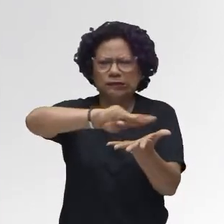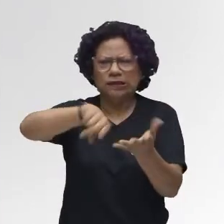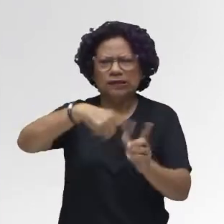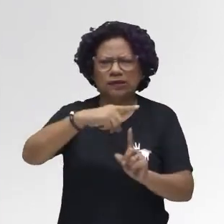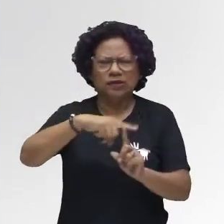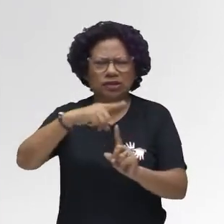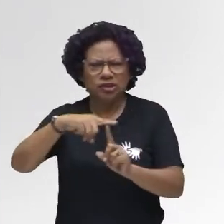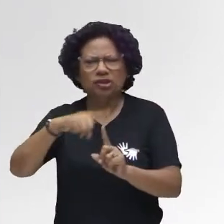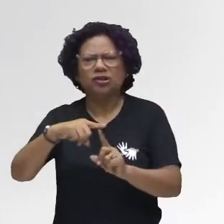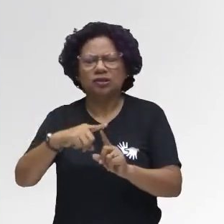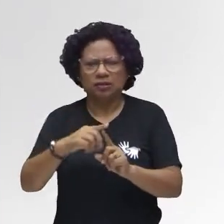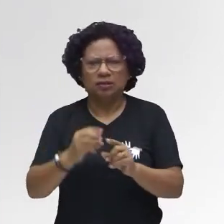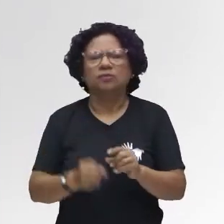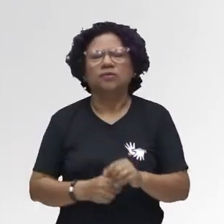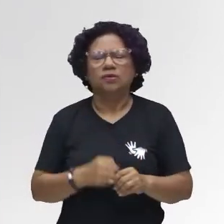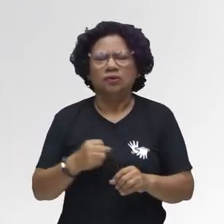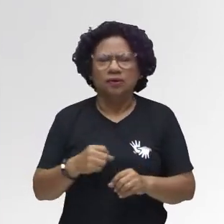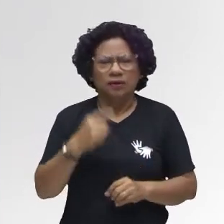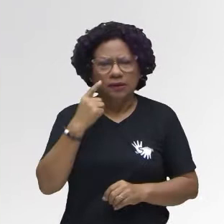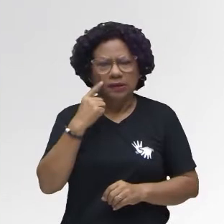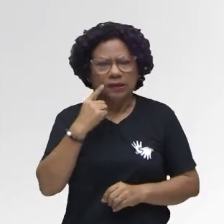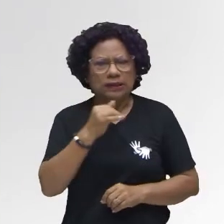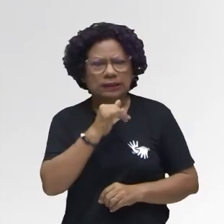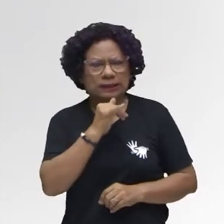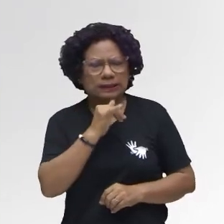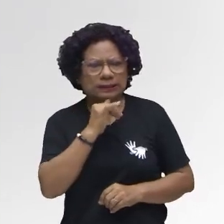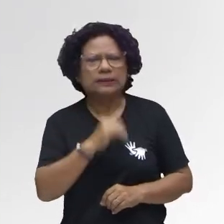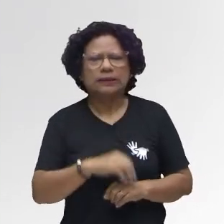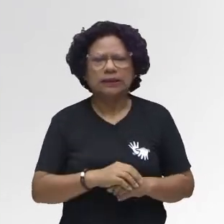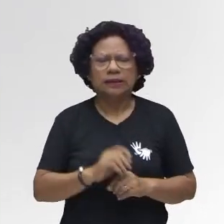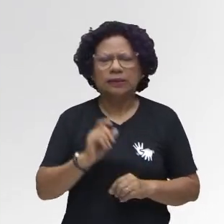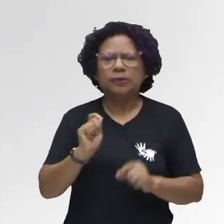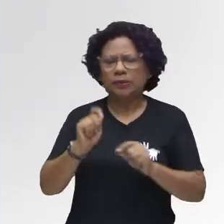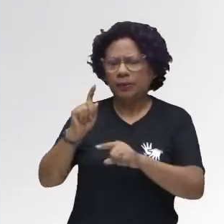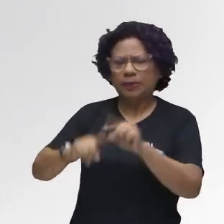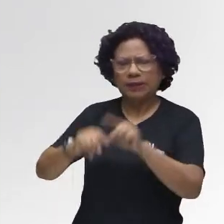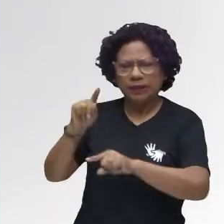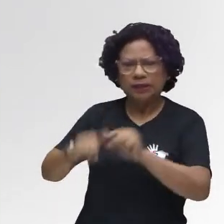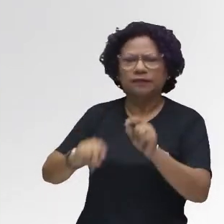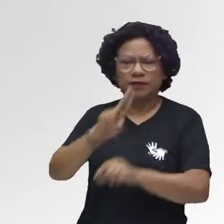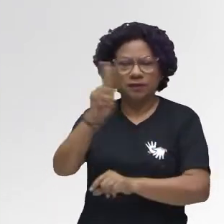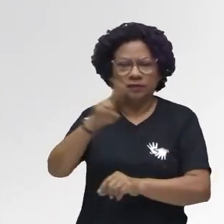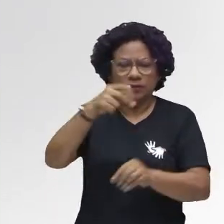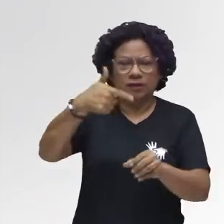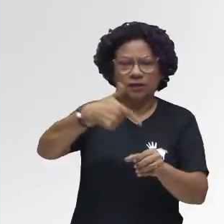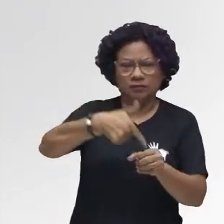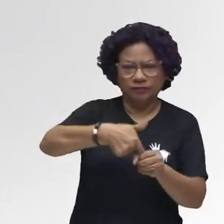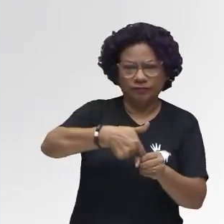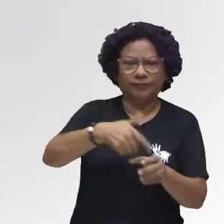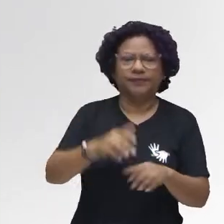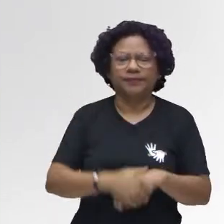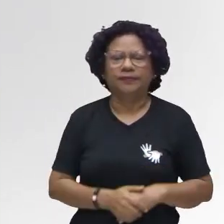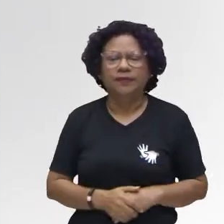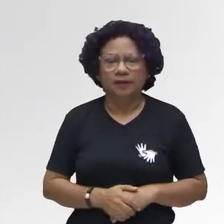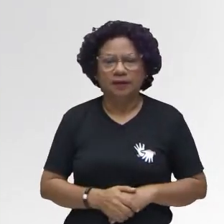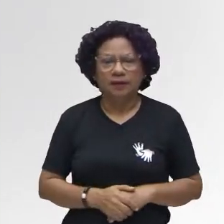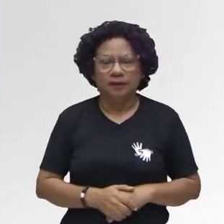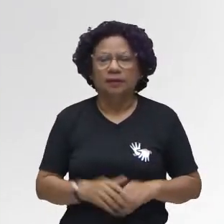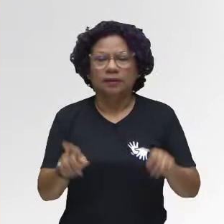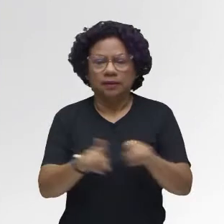ela extrai os recursos naturais. Então, posso pensar, por exemplo, na madeireira. A madeireira,